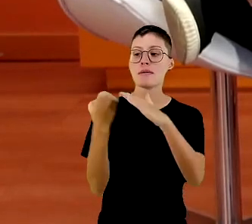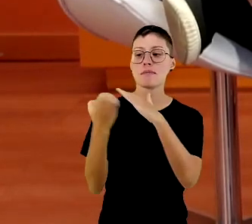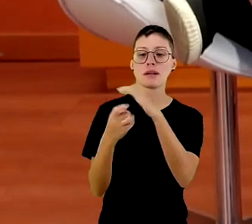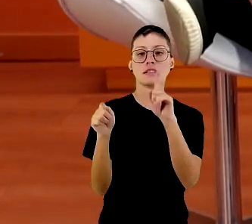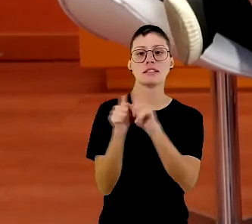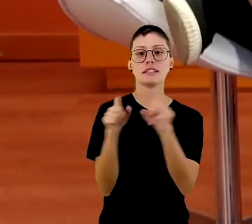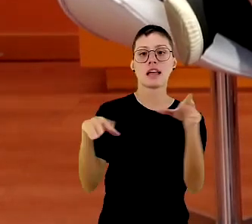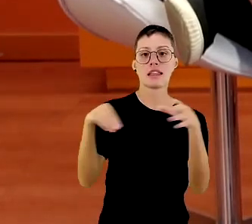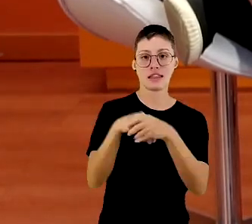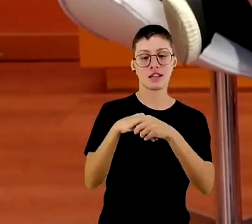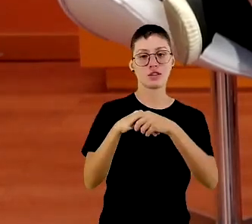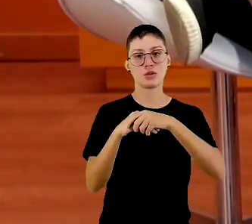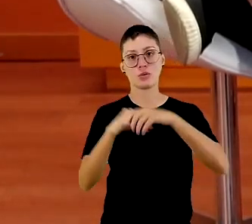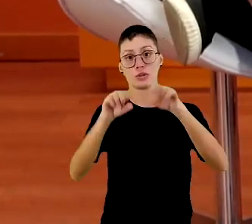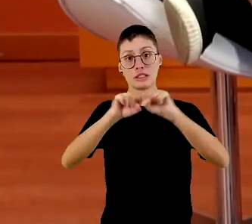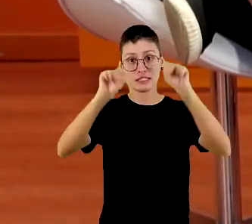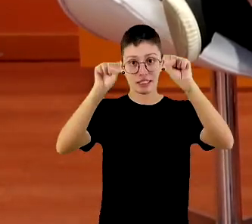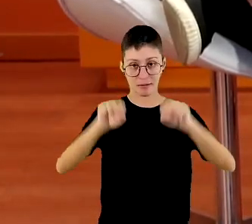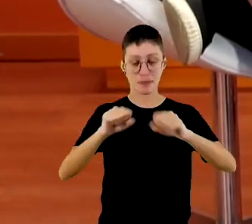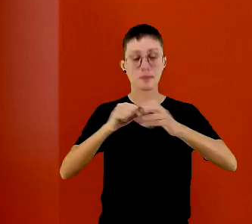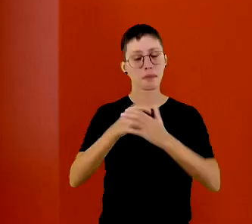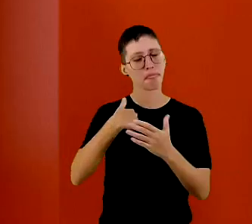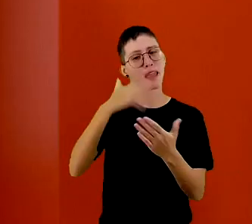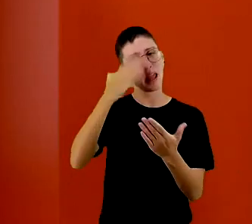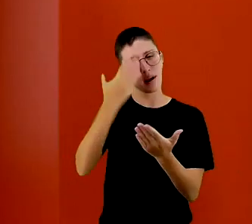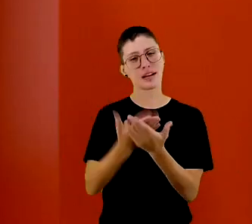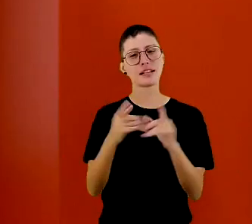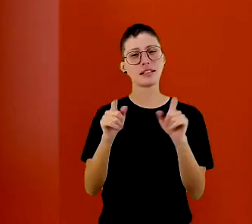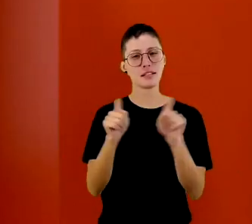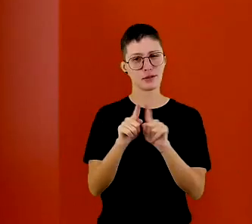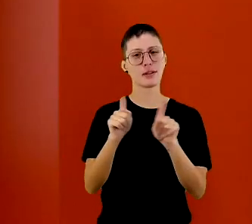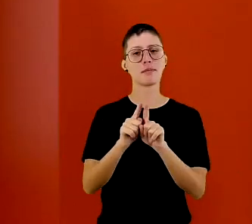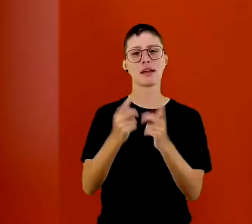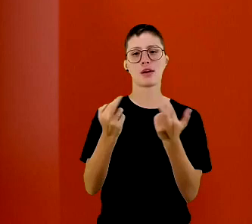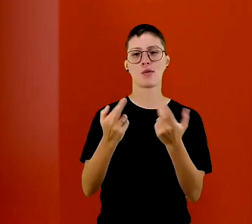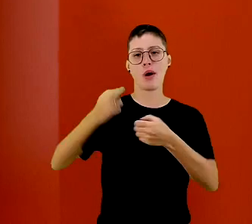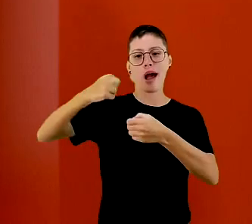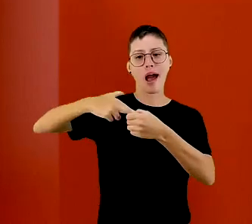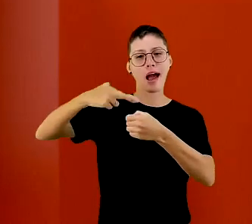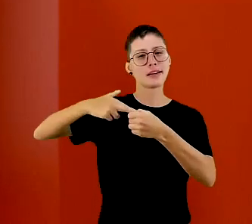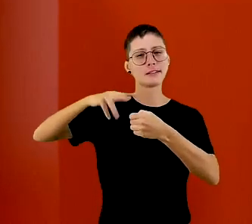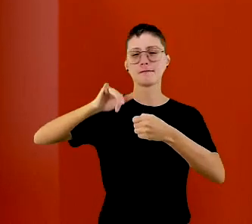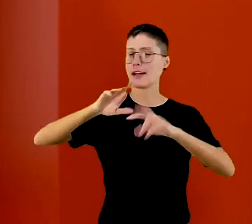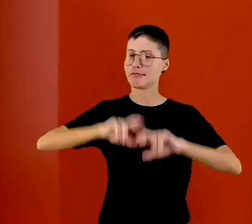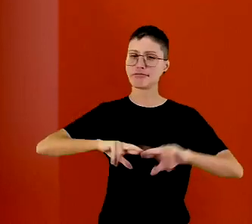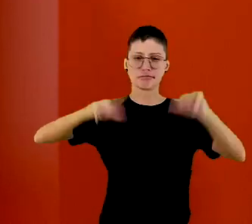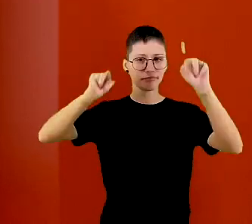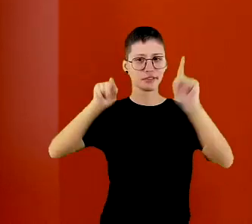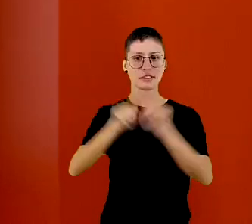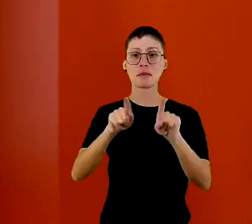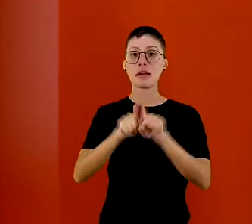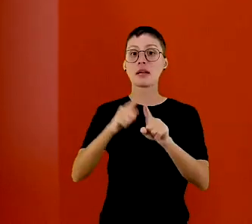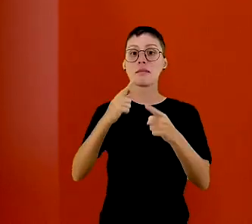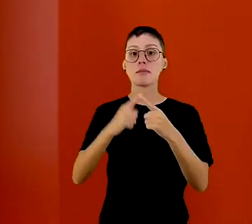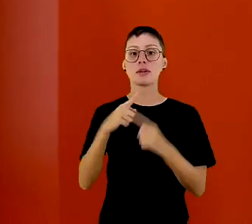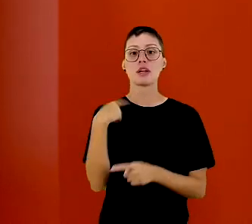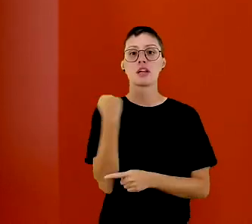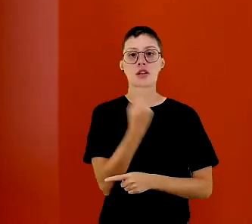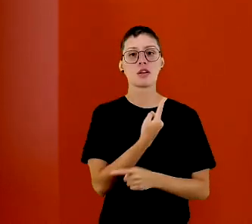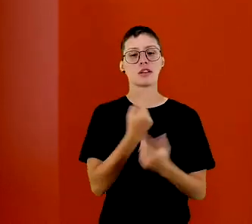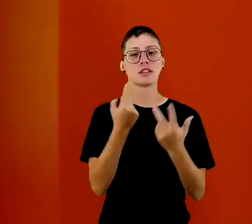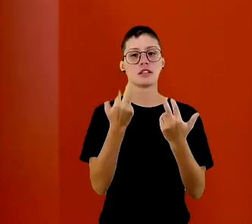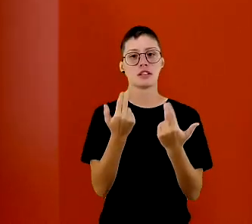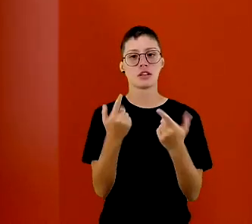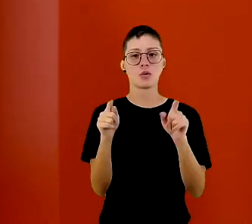ecossistema. Eu acredito muito nisso. A assinatura Raizen, eu acho que vai fazer toda a diferença, porque acho que linka com aquela questão